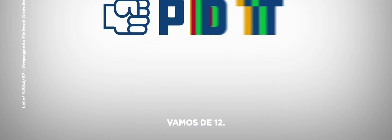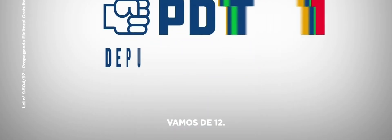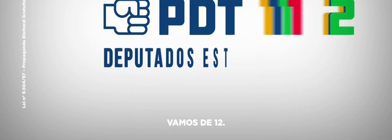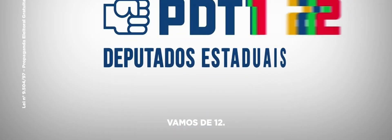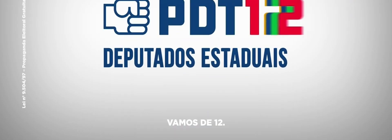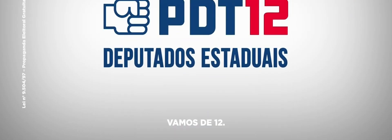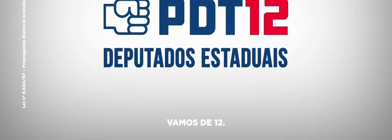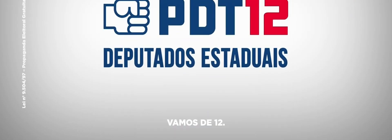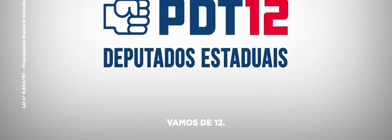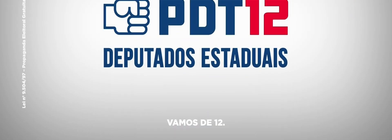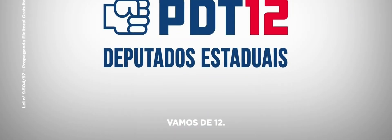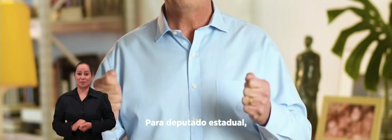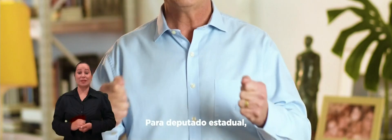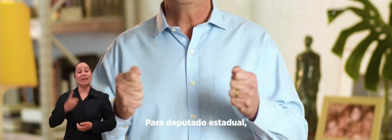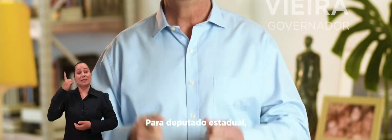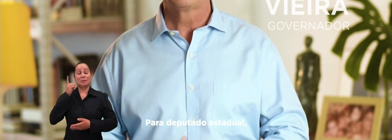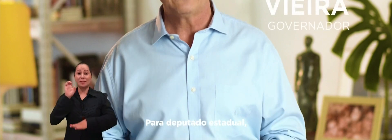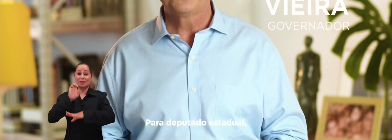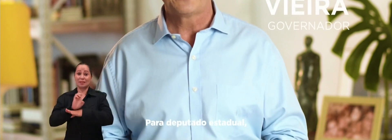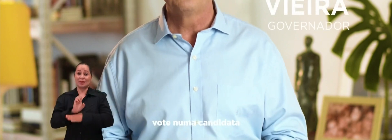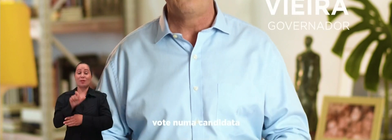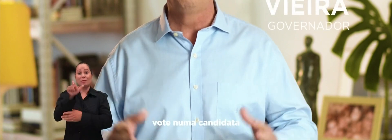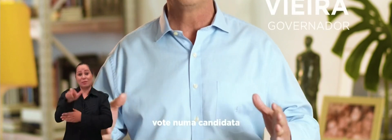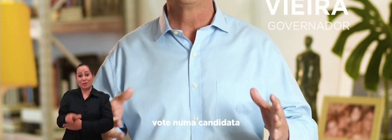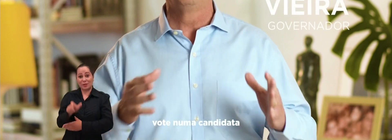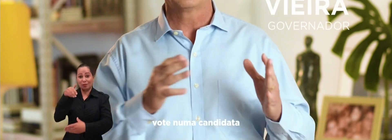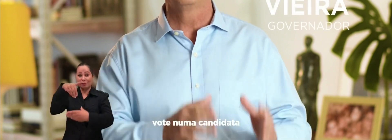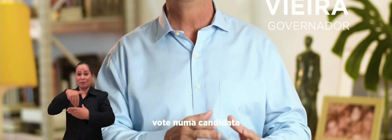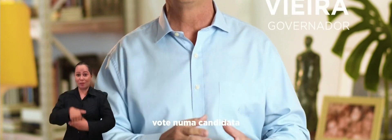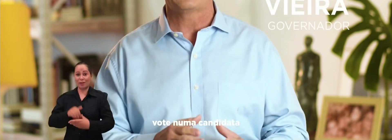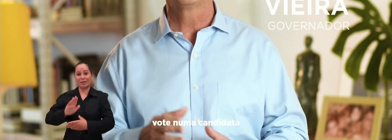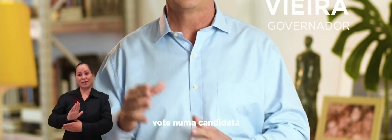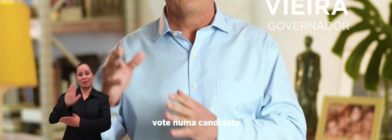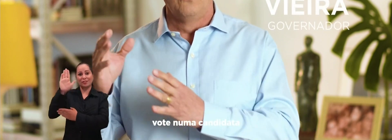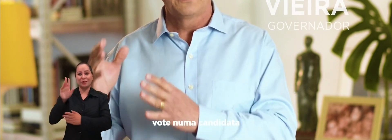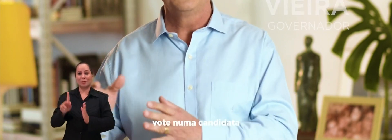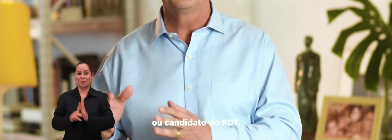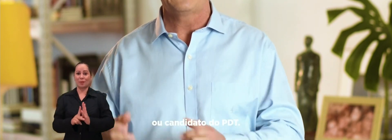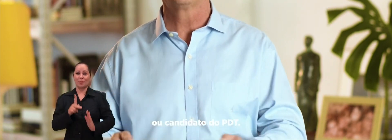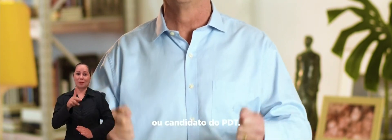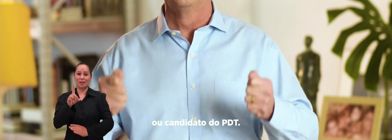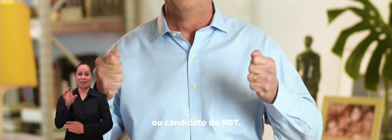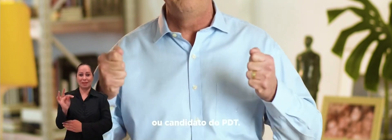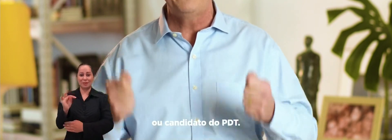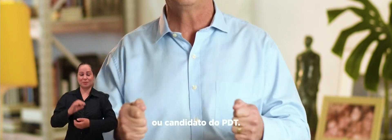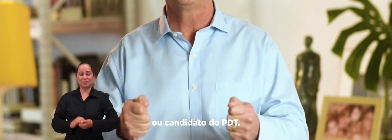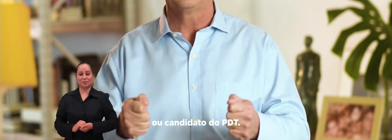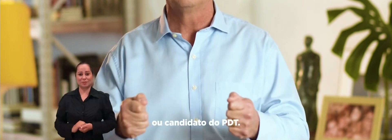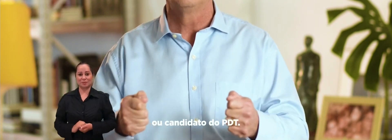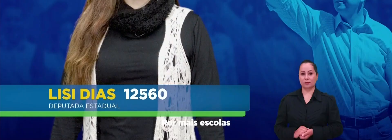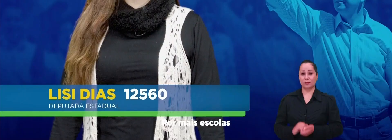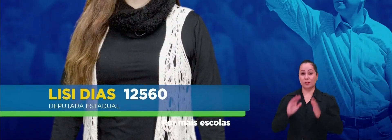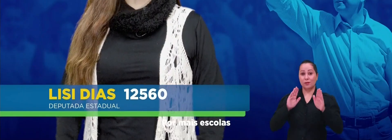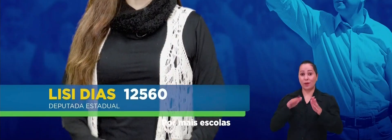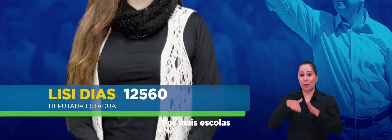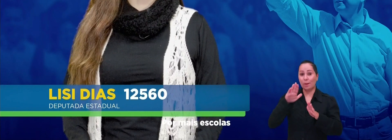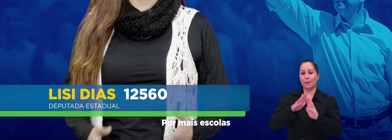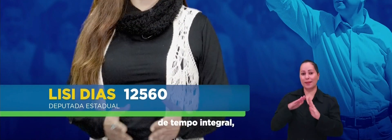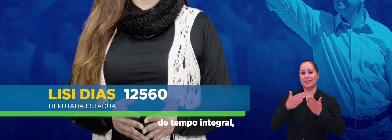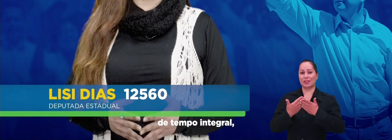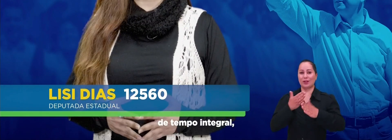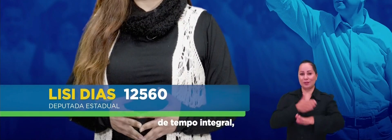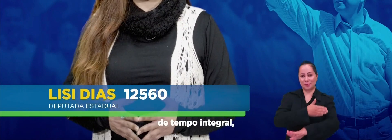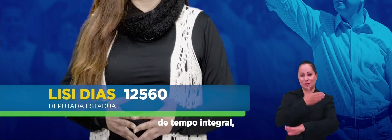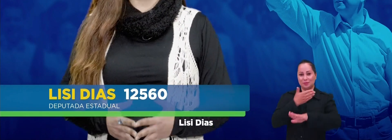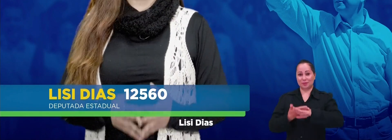Vamos de tosir! Para deputado estadual, vote numa candidata ou candidato do PDT. Por mais